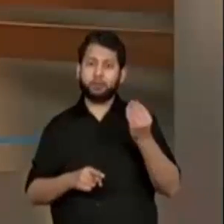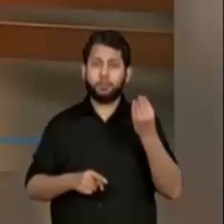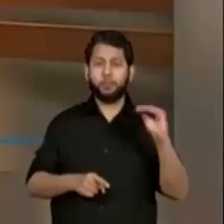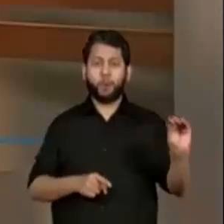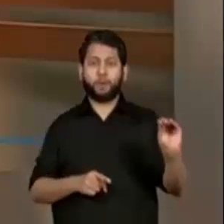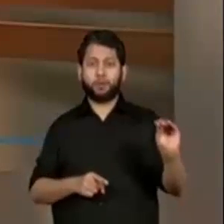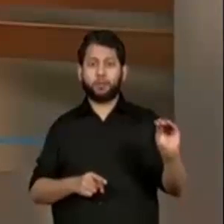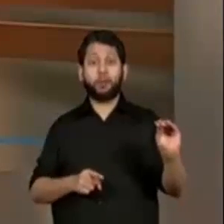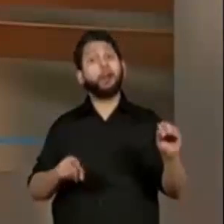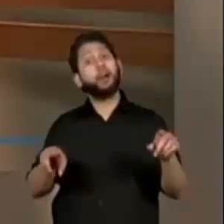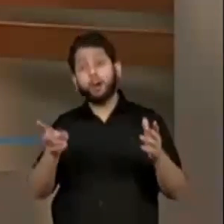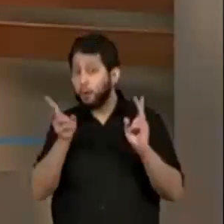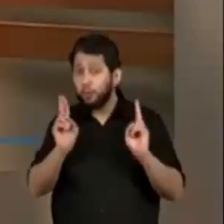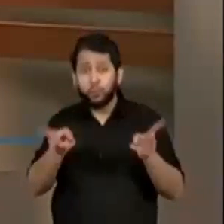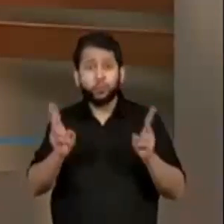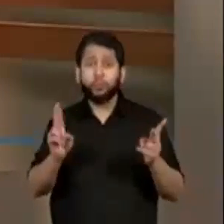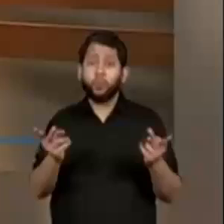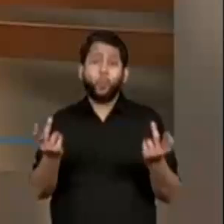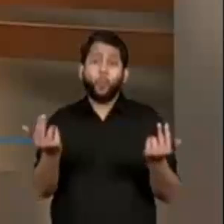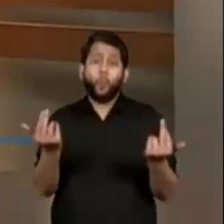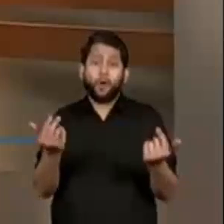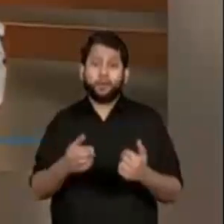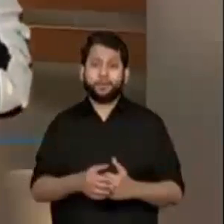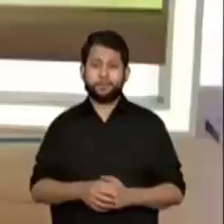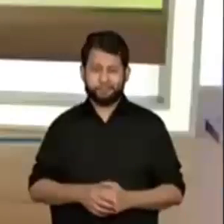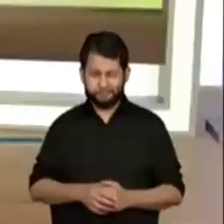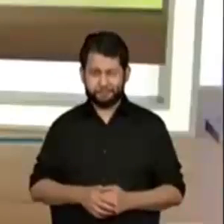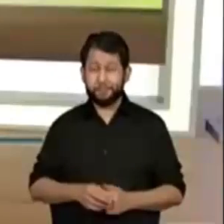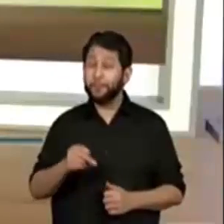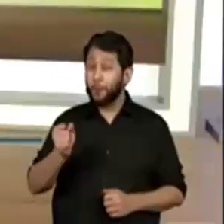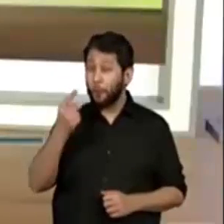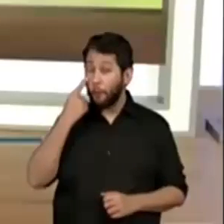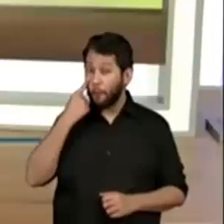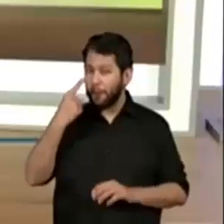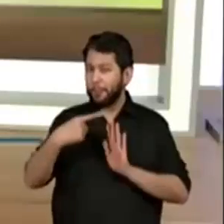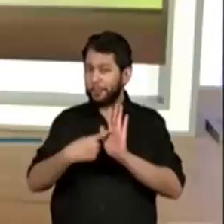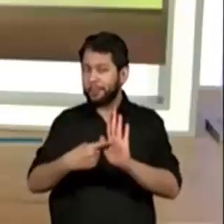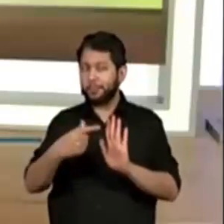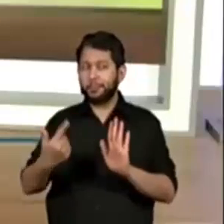Certo, pessoal? Bora que tem mais. Vamos lá.